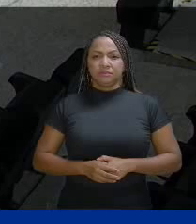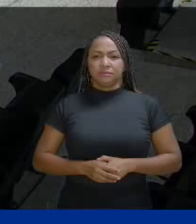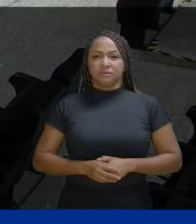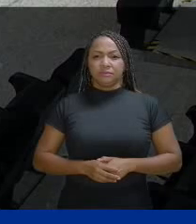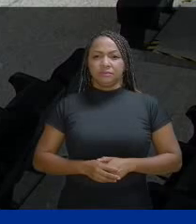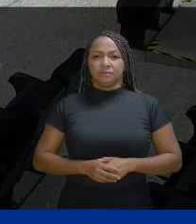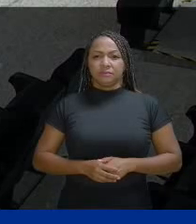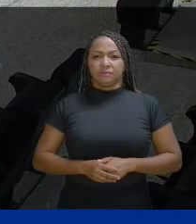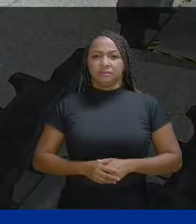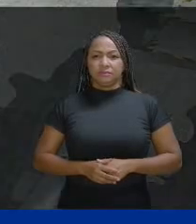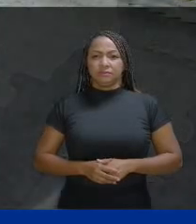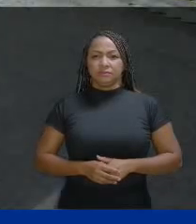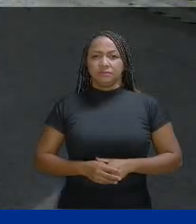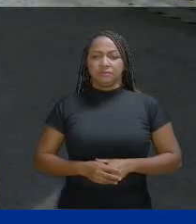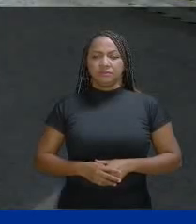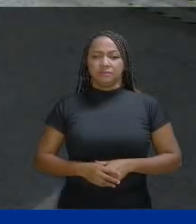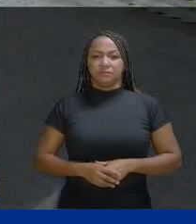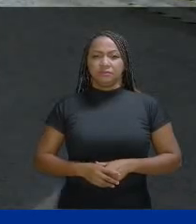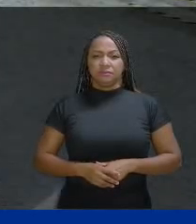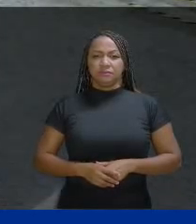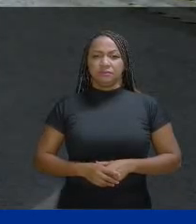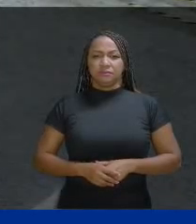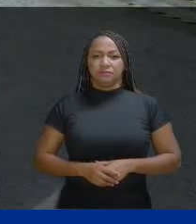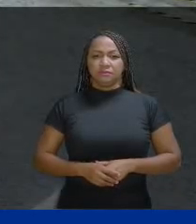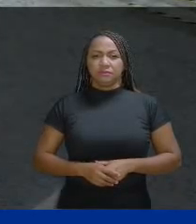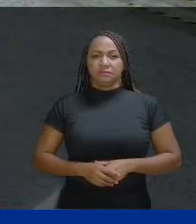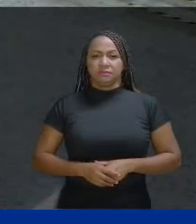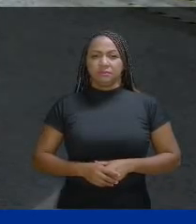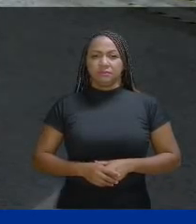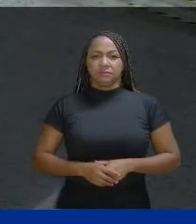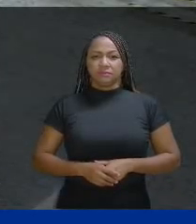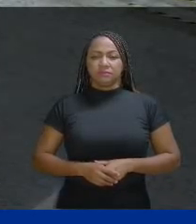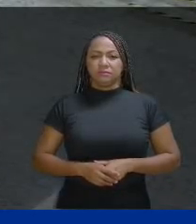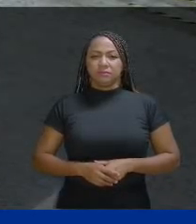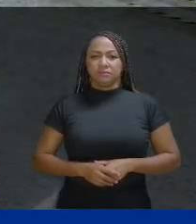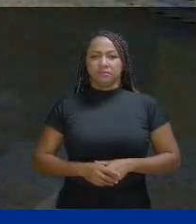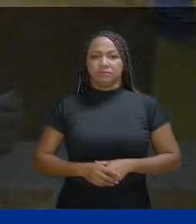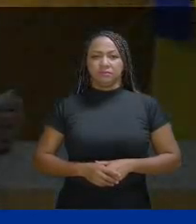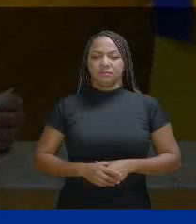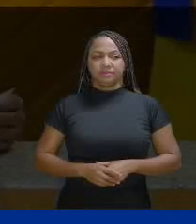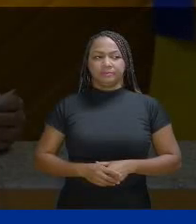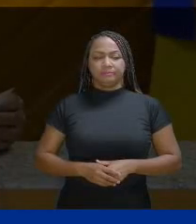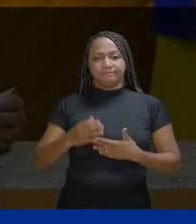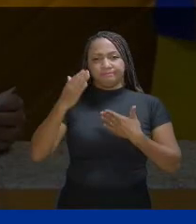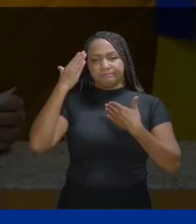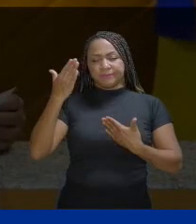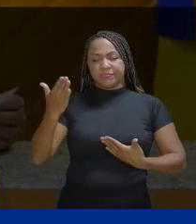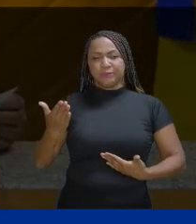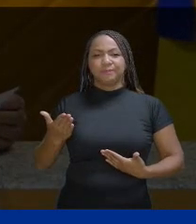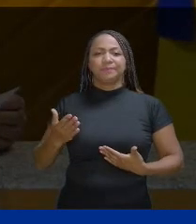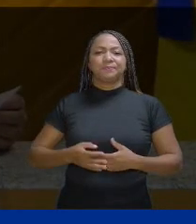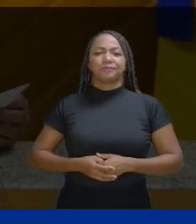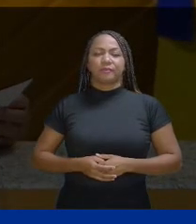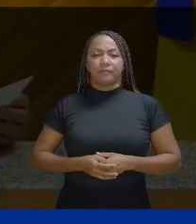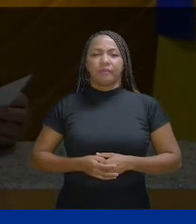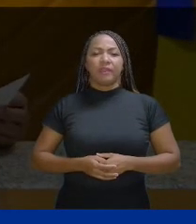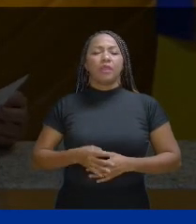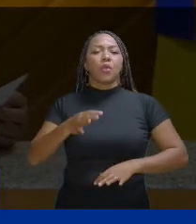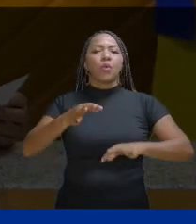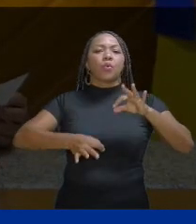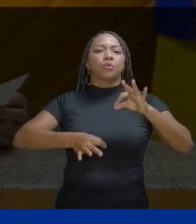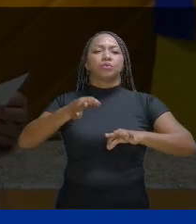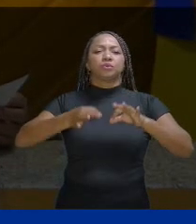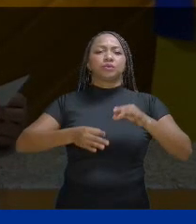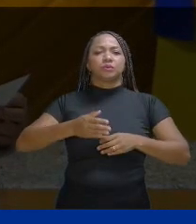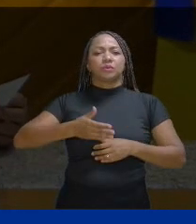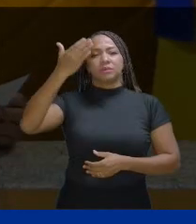corregedor, desembargador Agostinho Silvério, o procurador ao centro da mesa, procurador regional eleitoral, doutor Milton Júnior, presidente do